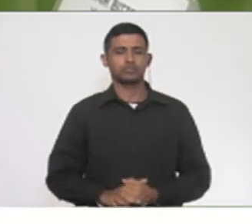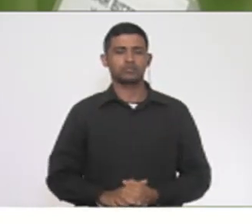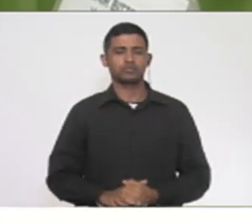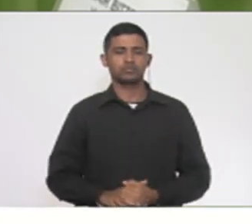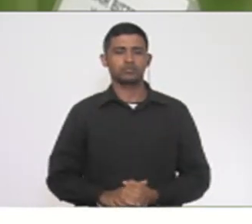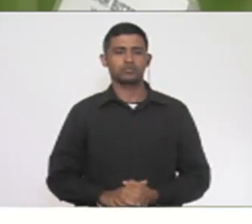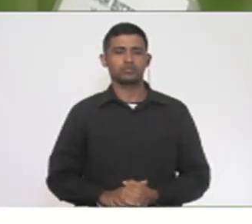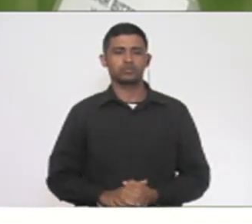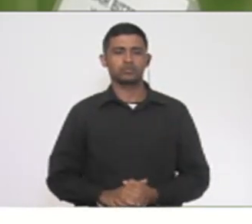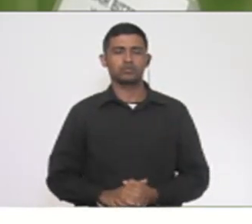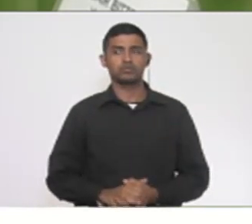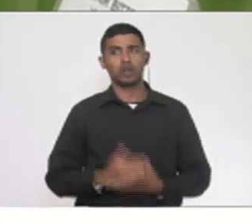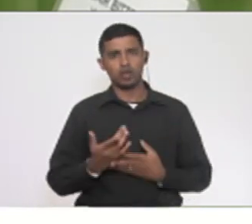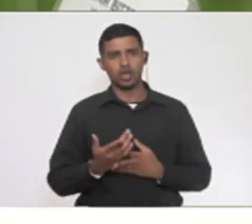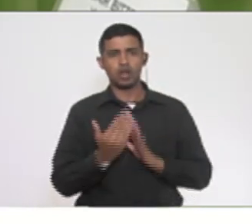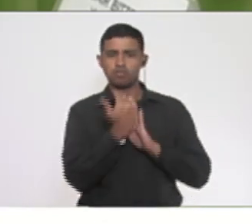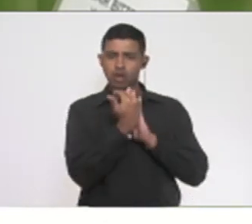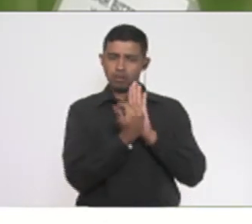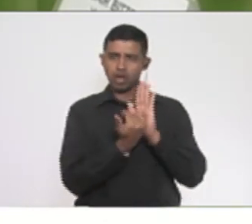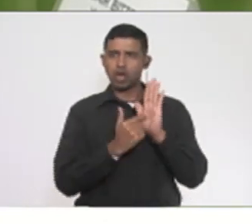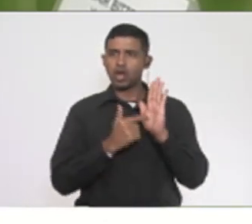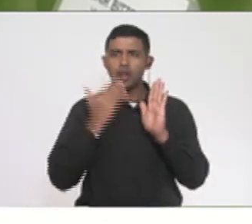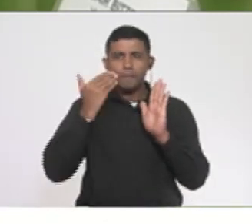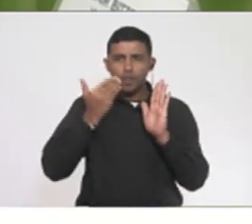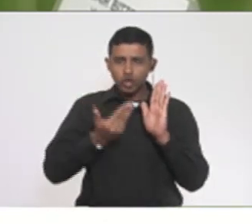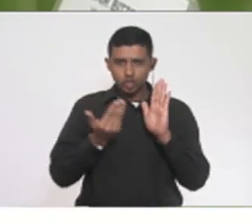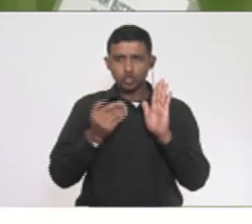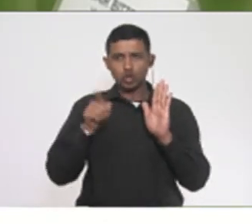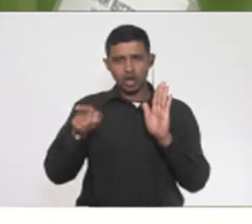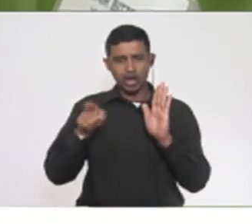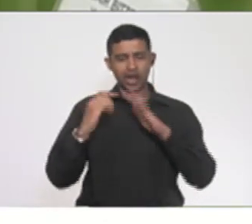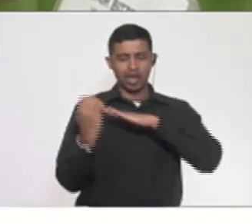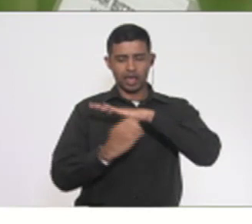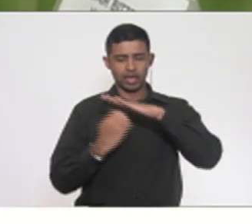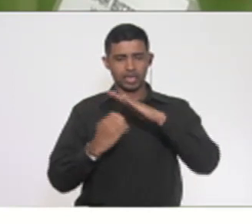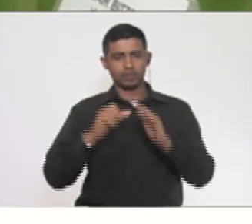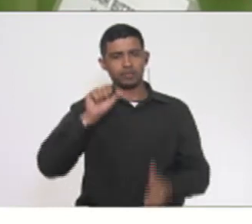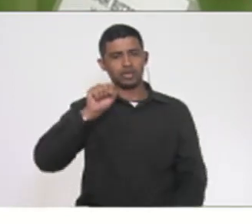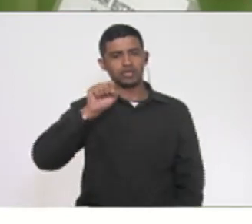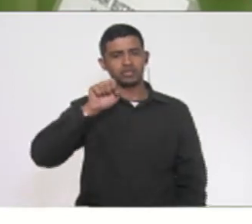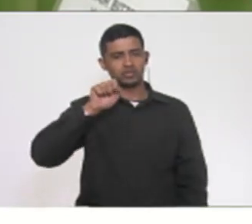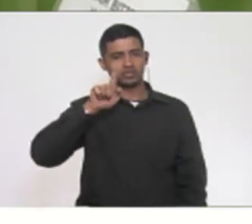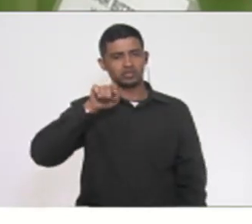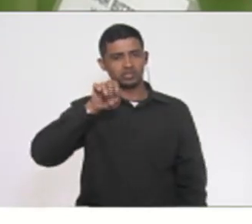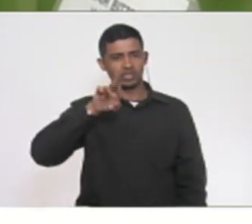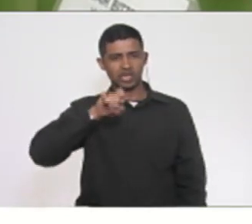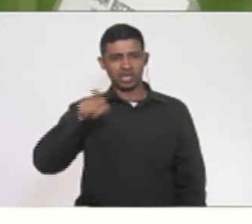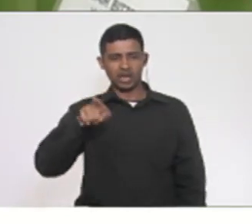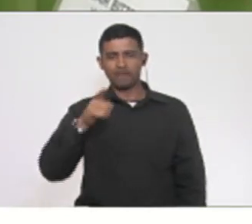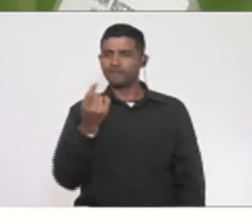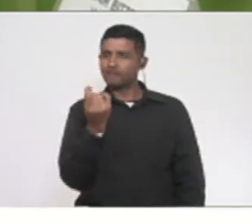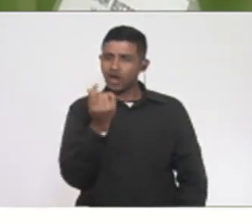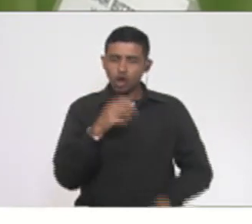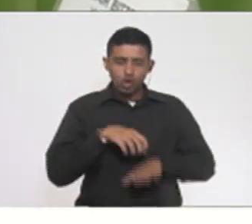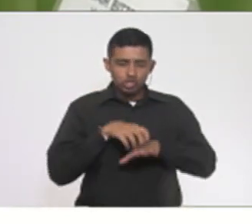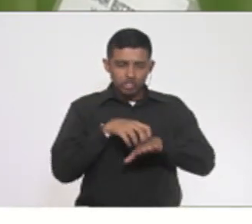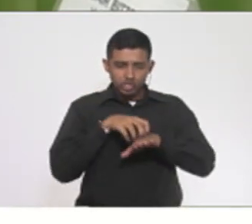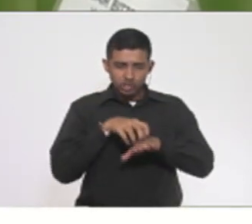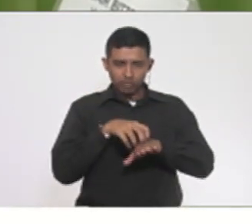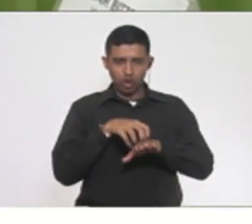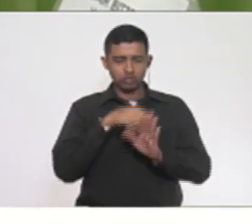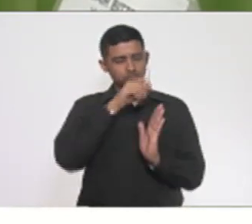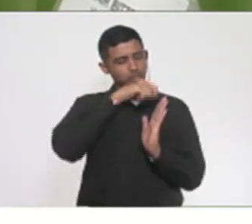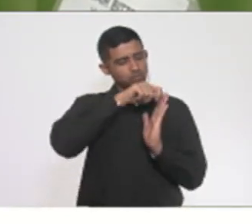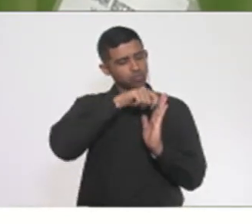ele apresentou que a SEG pagava este valor de transporte e